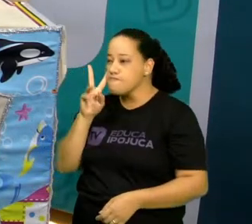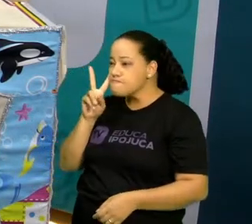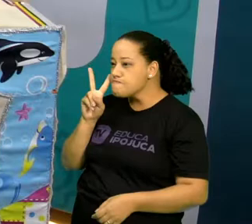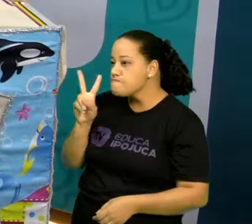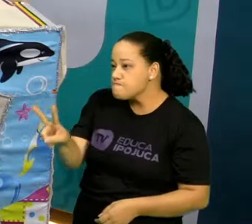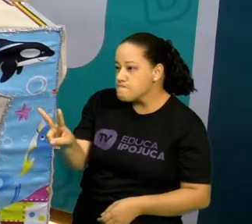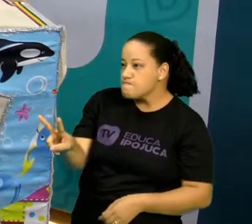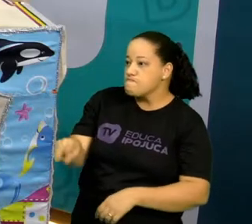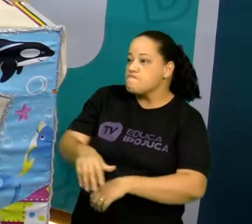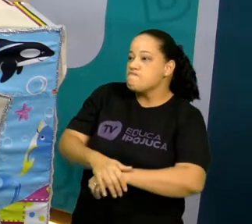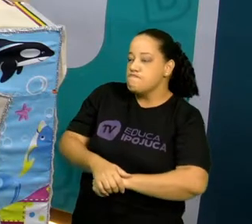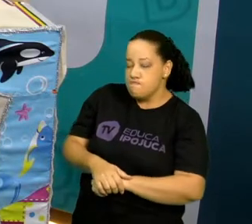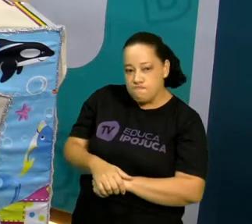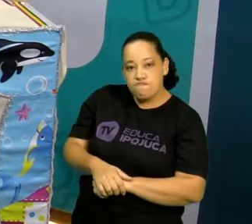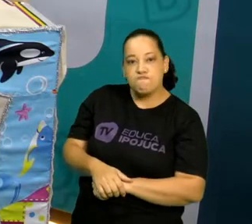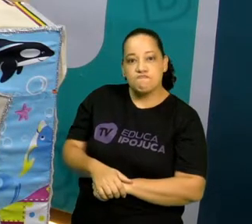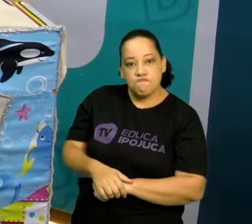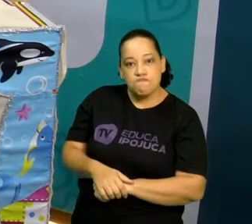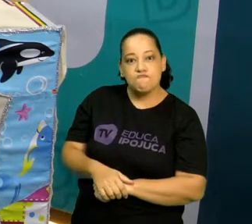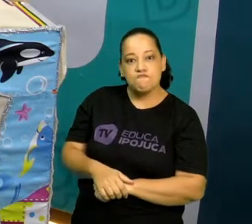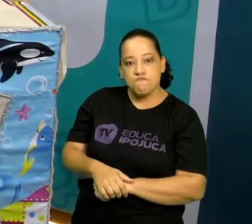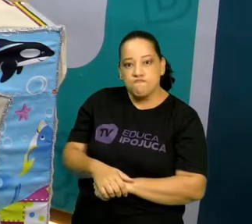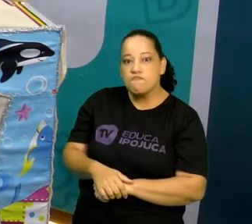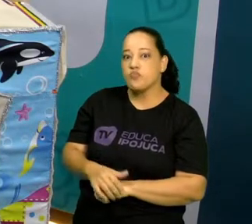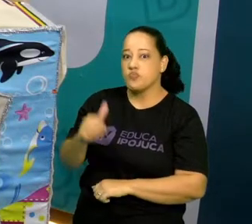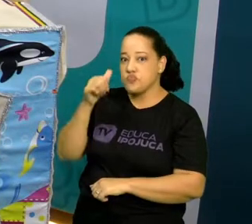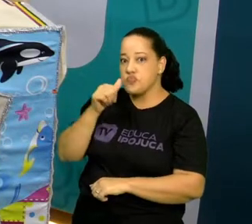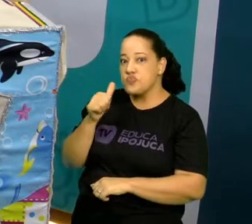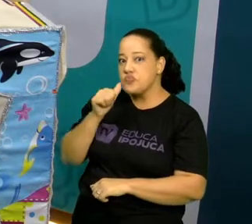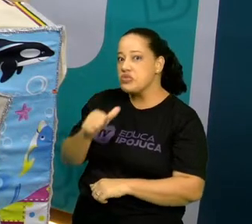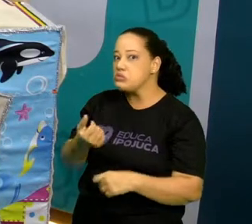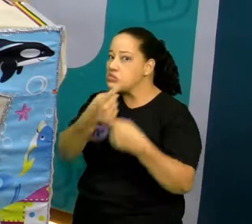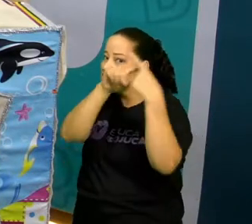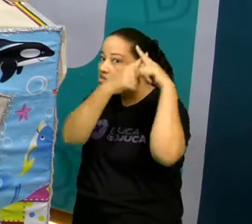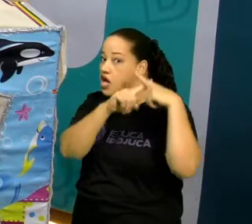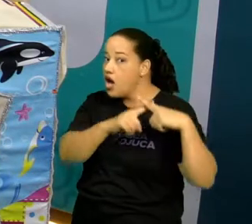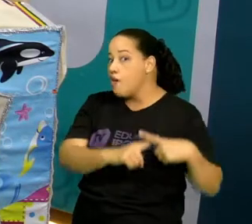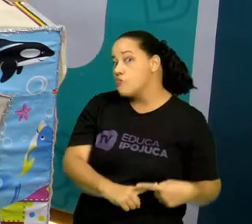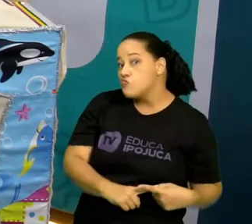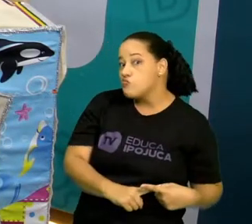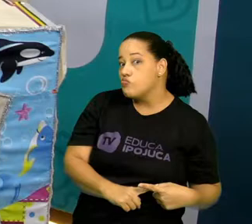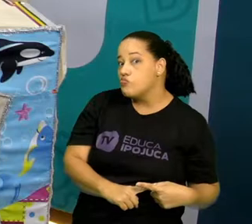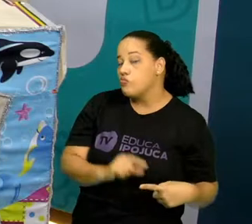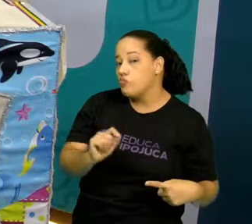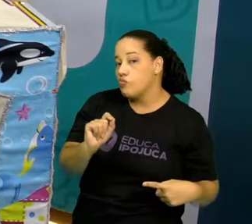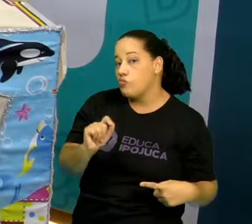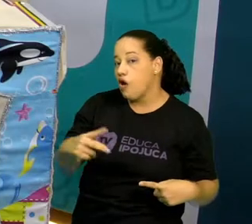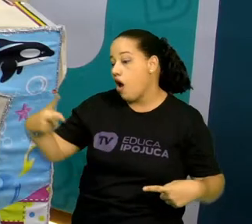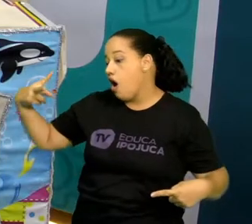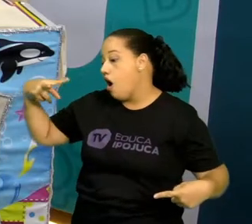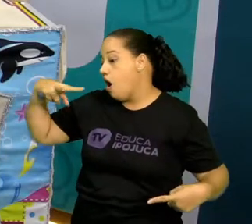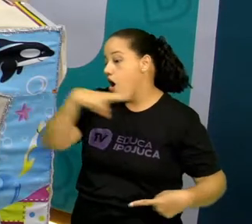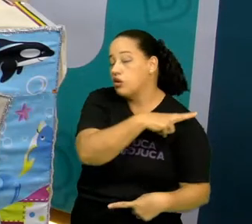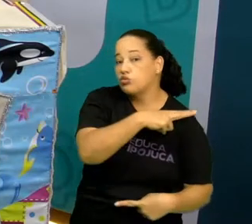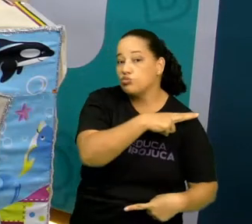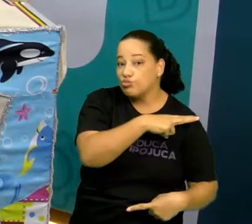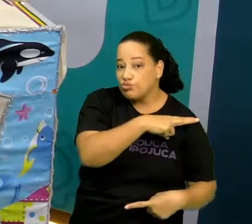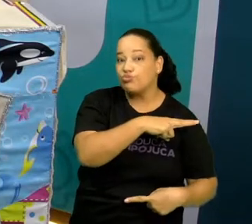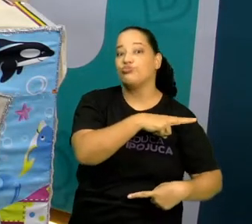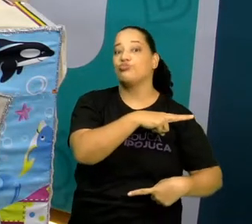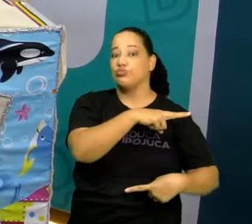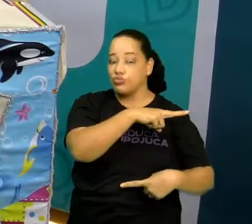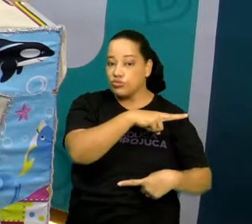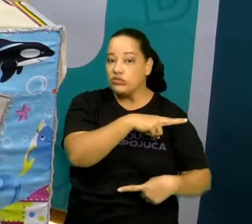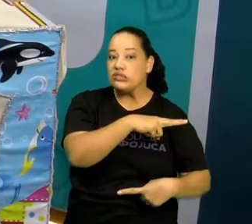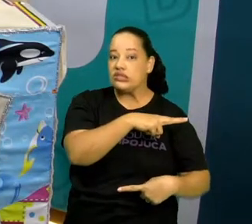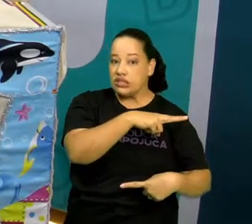E foi? Foi. Pegou Rapunzel, cortou o cabelo dela e levou ela